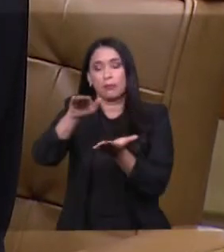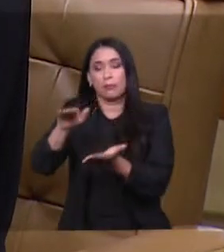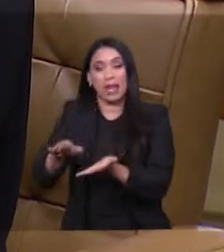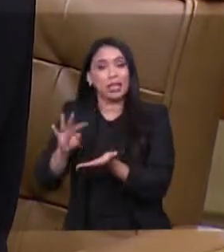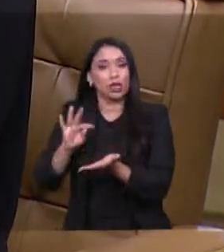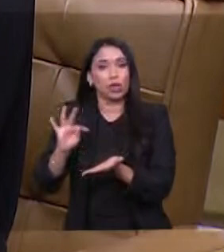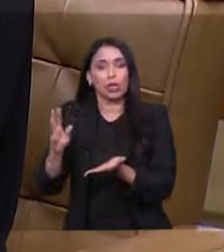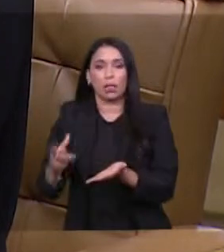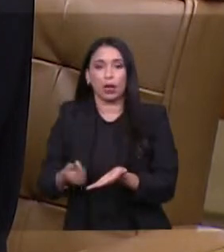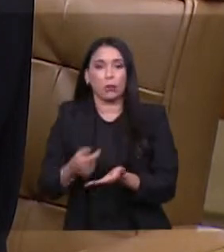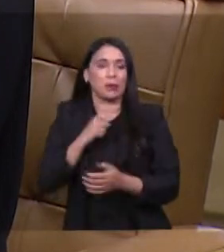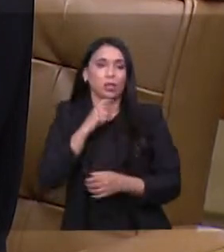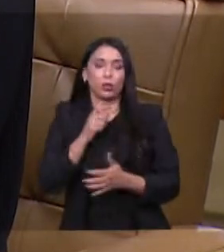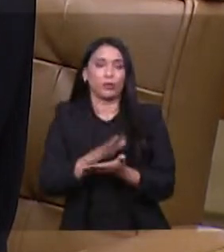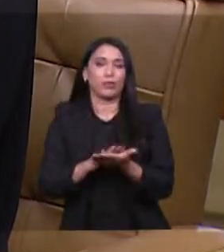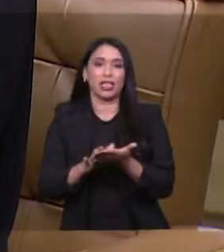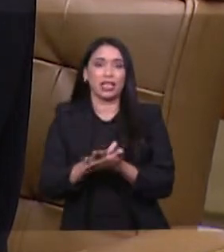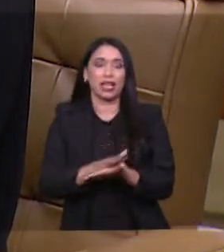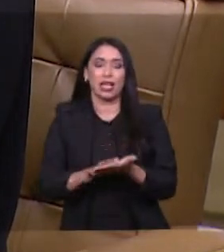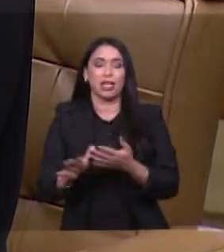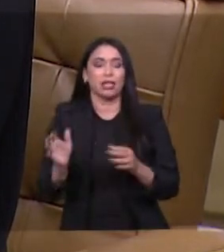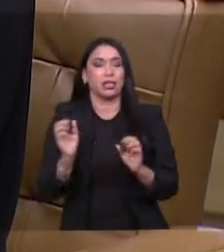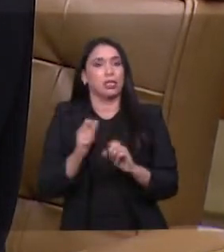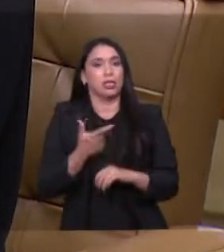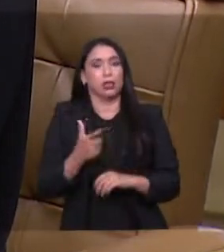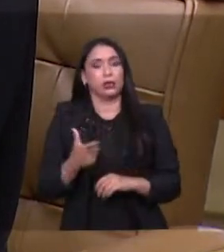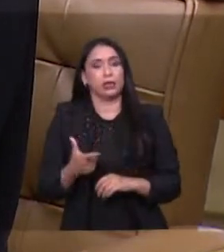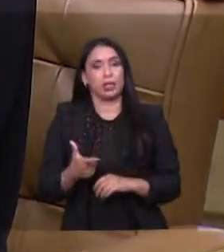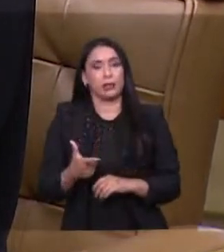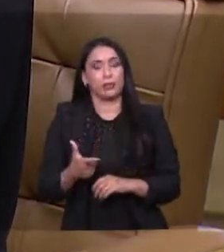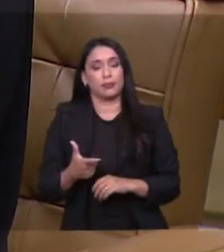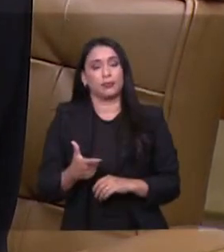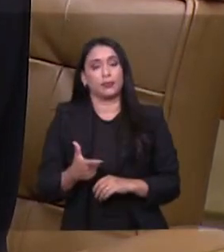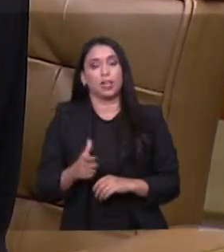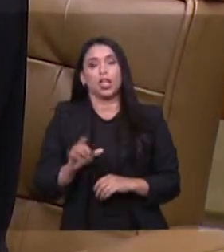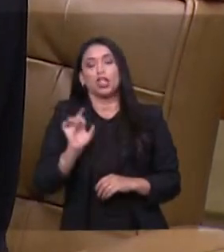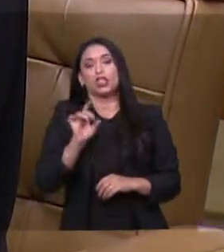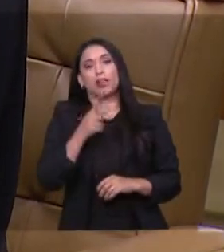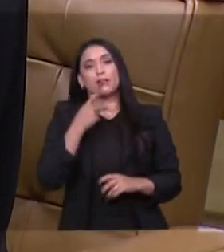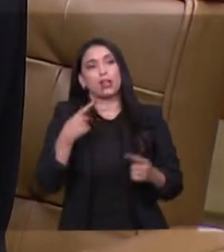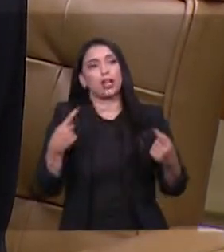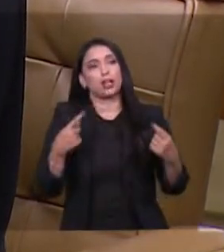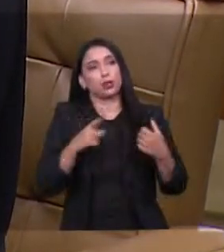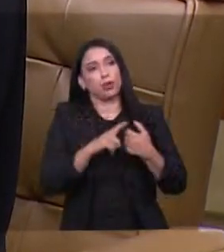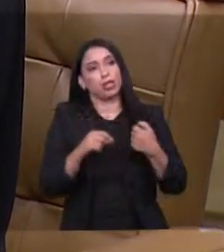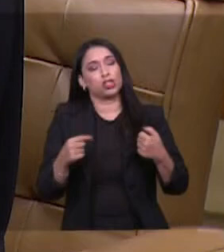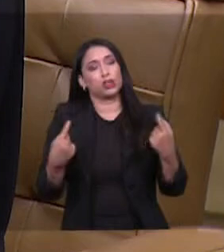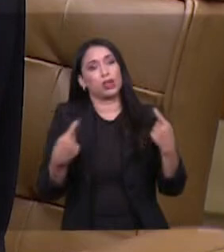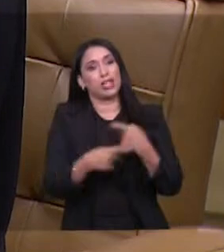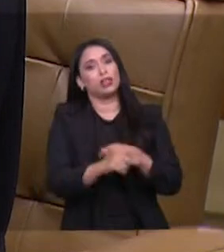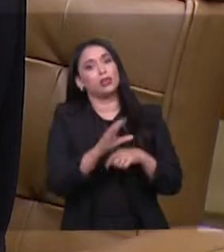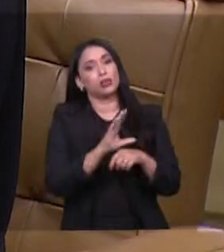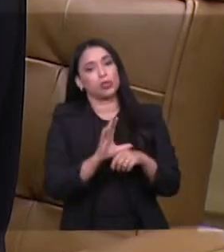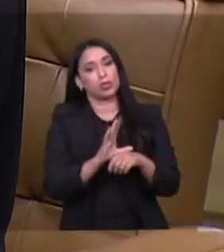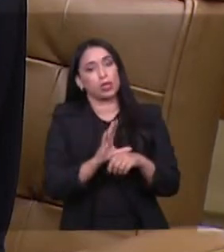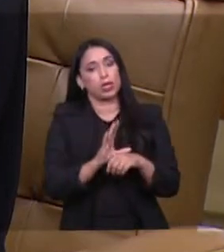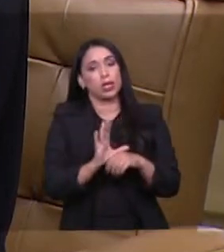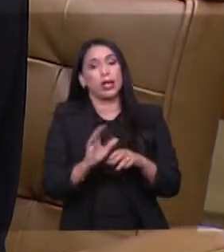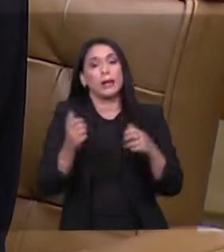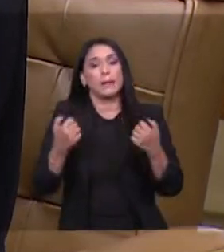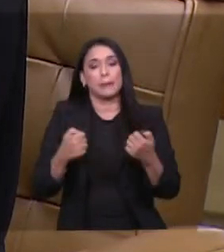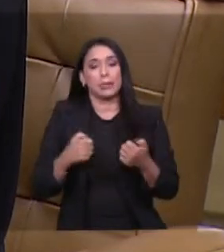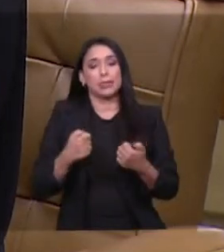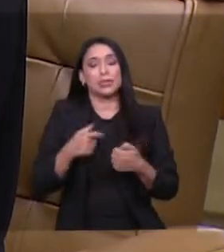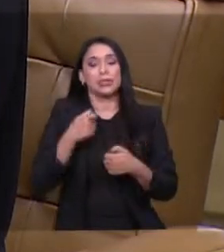Ou seja, ao invés de apenas declararmos a inconstitucionalidade desse artigo, explicitarmos que